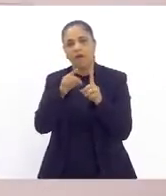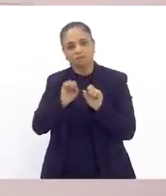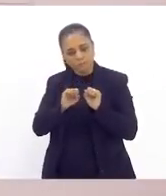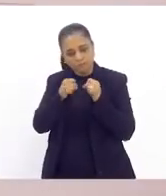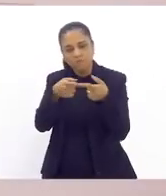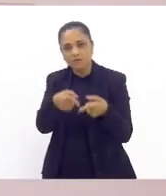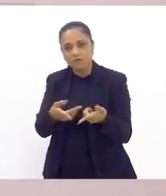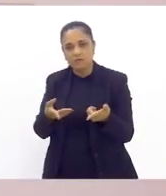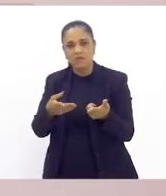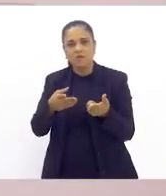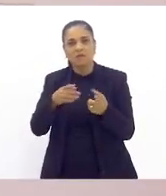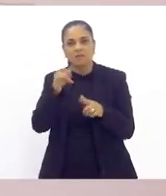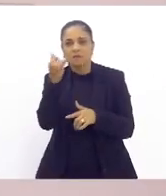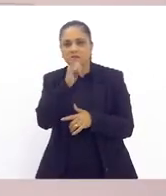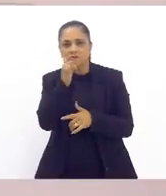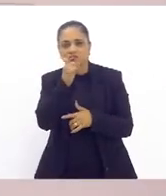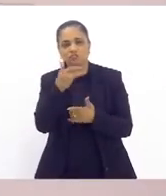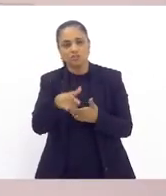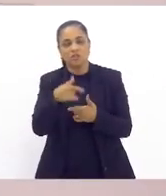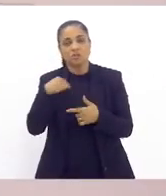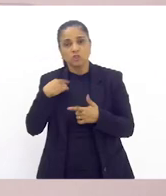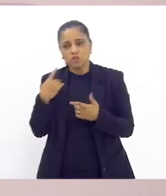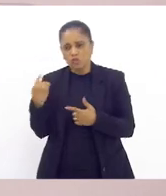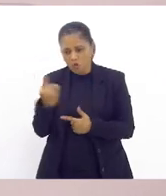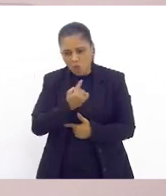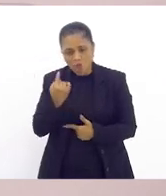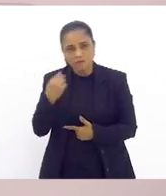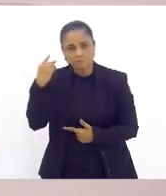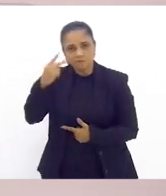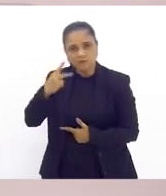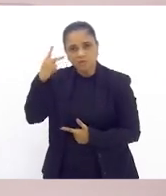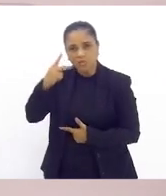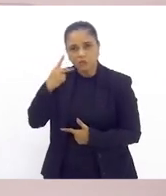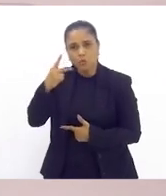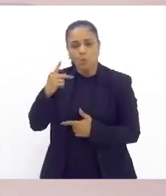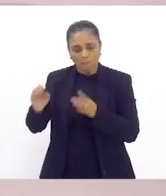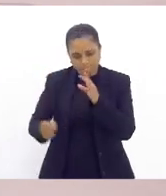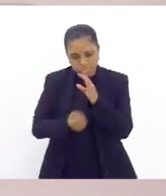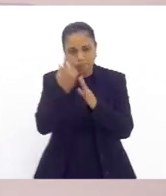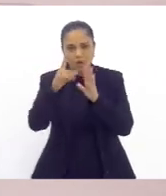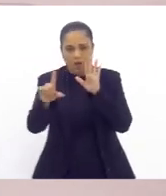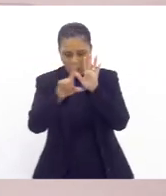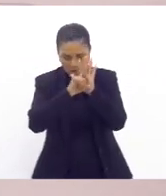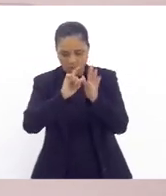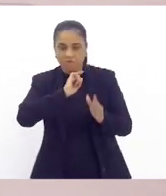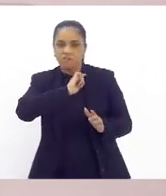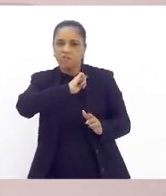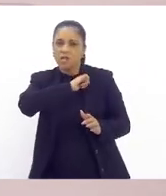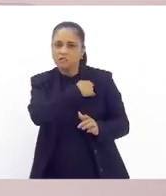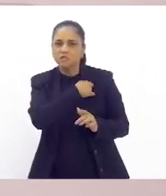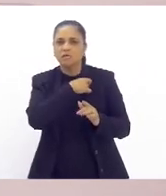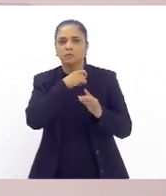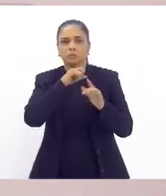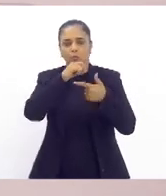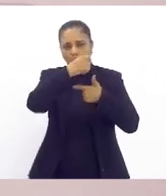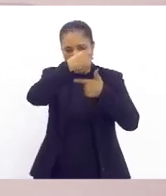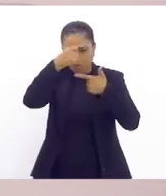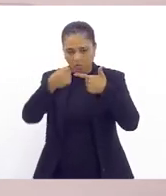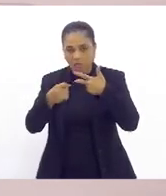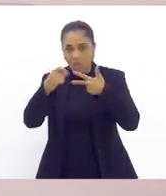já falei isso várias vezes nós vereadores temos que estar criando leis fiscalizando executivo e a gente